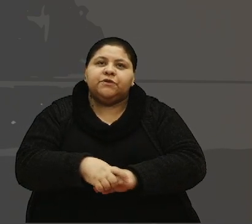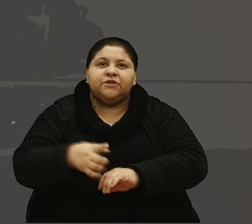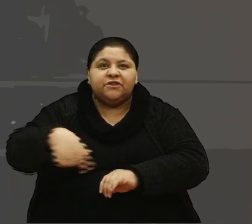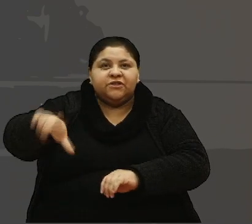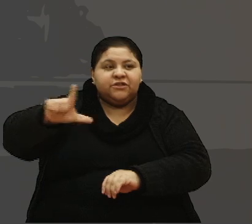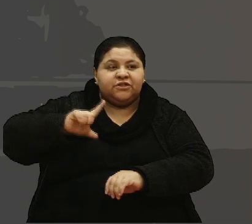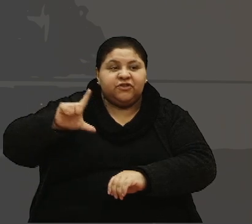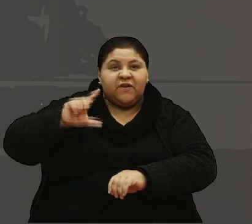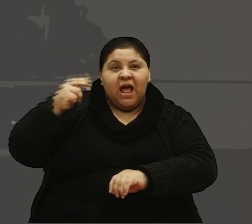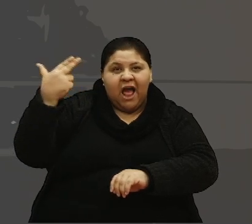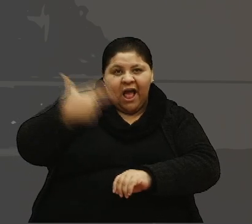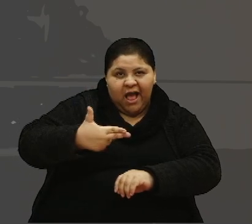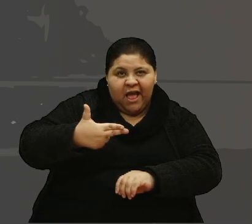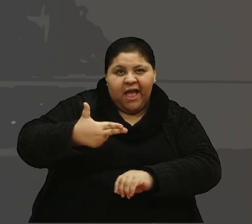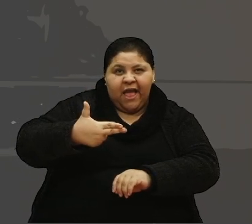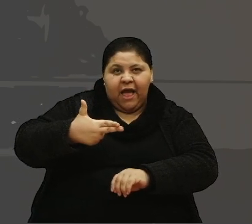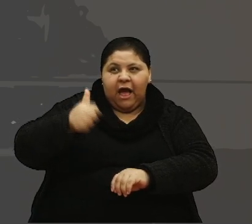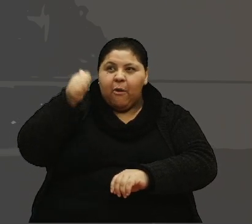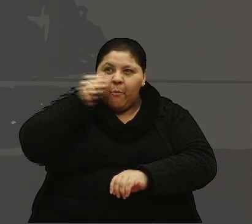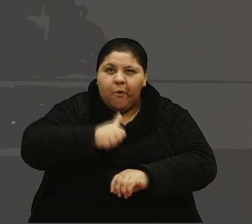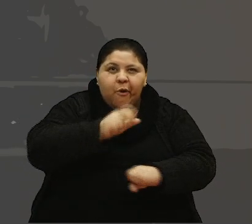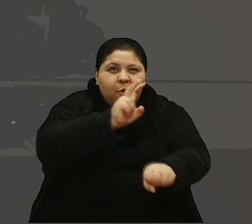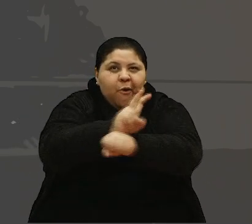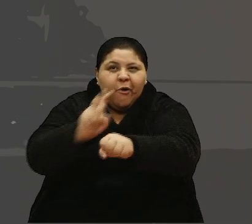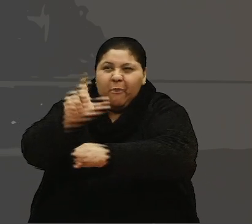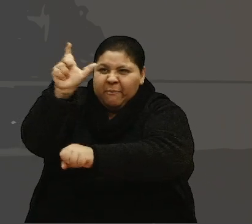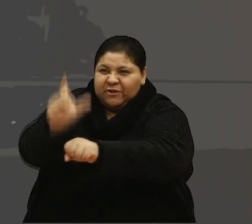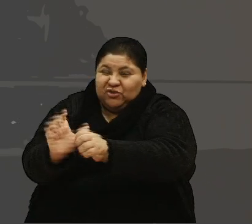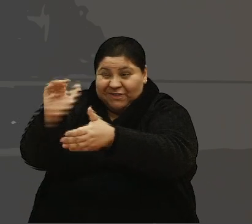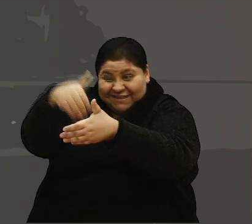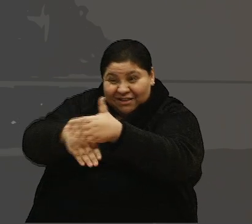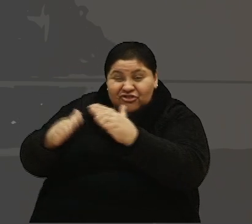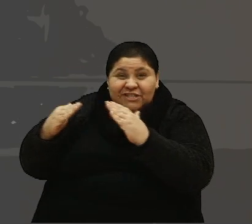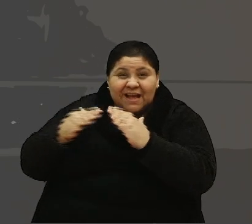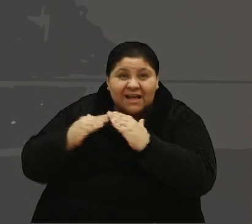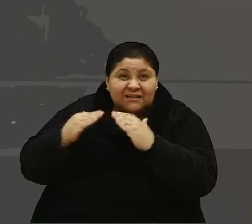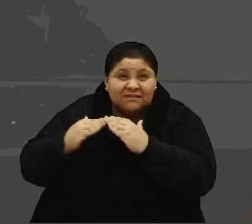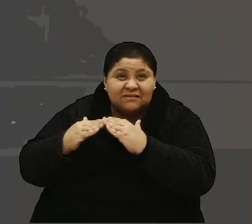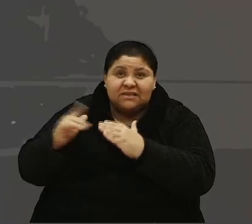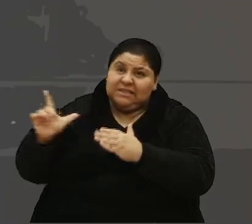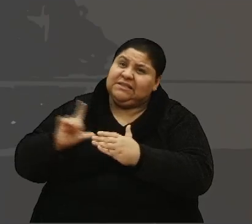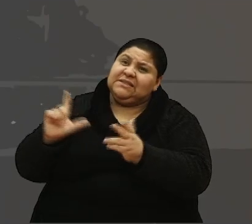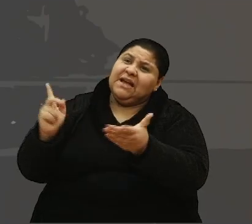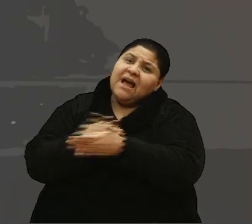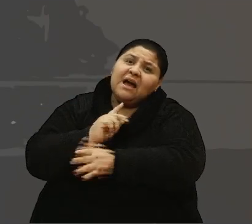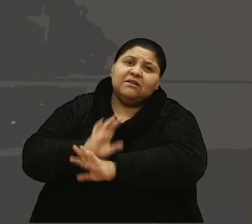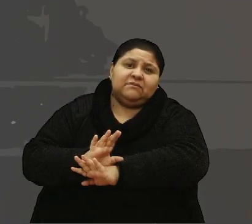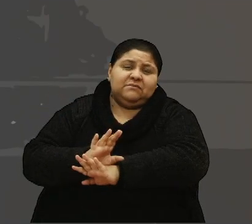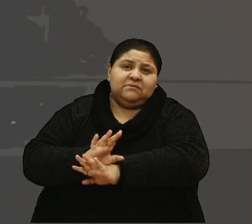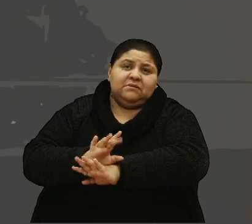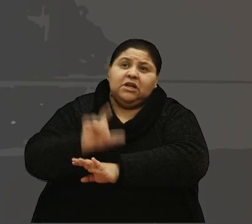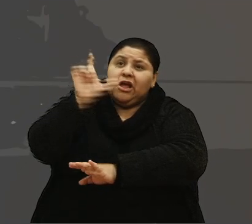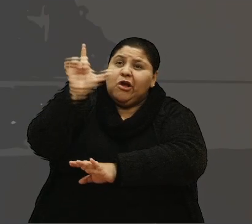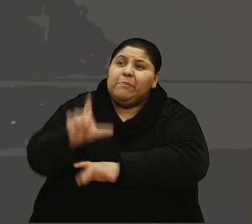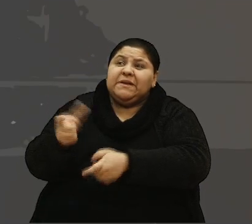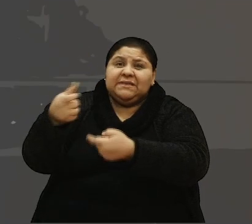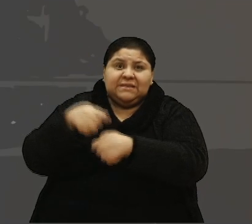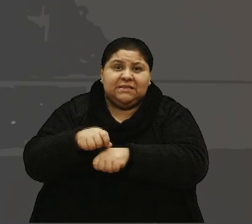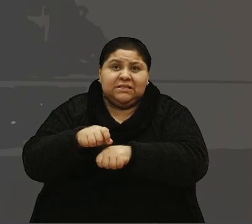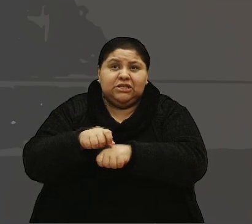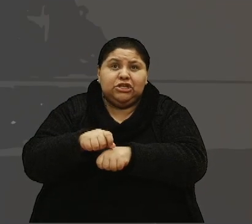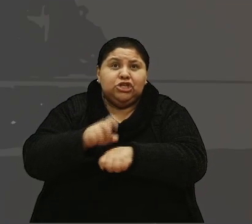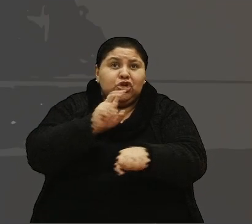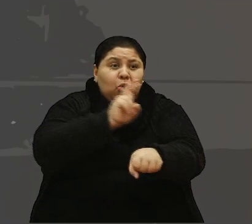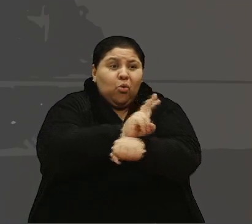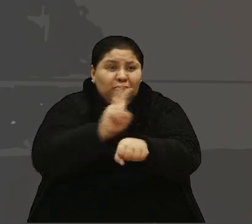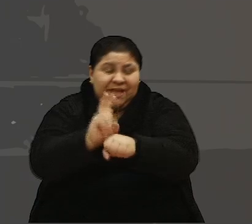armar as mulheres para se proteger de alguém que está dentro da sua casa, tem algo de muito errado. Se a pessoa precisa se proteger de alguém que